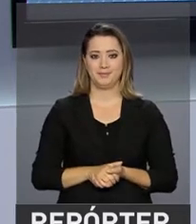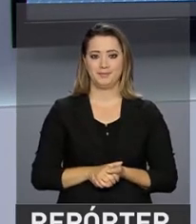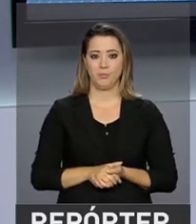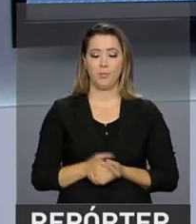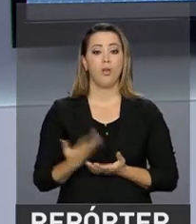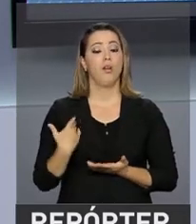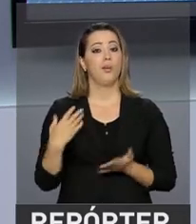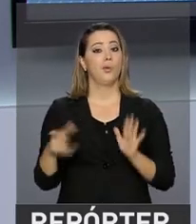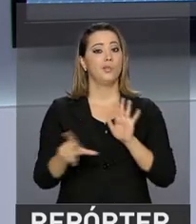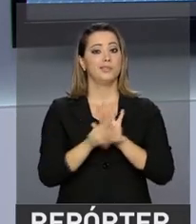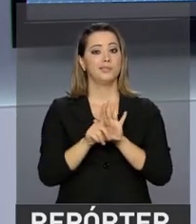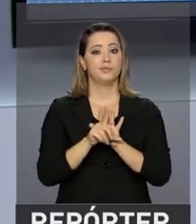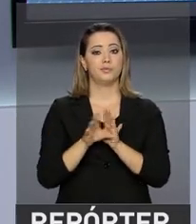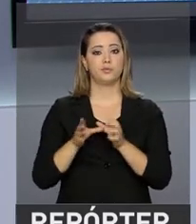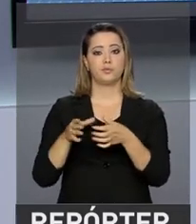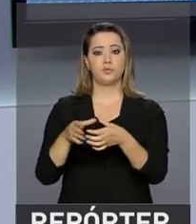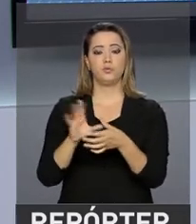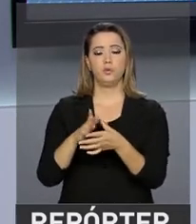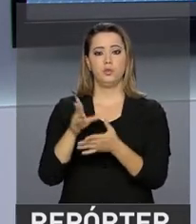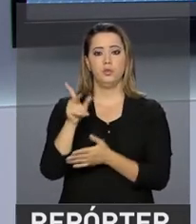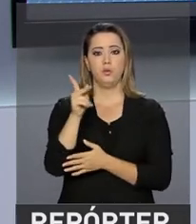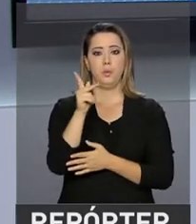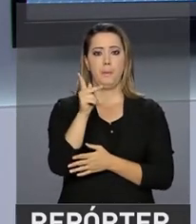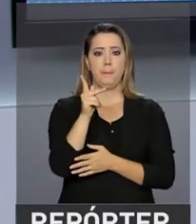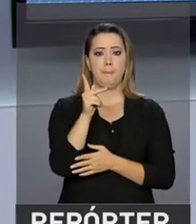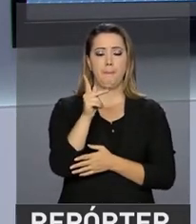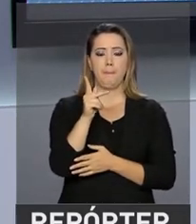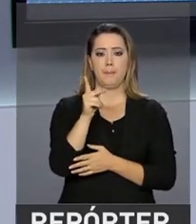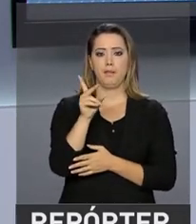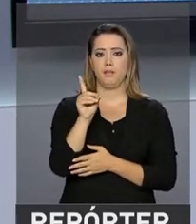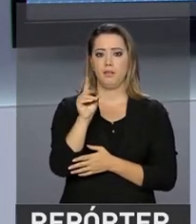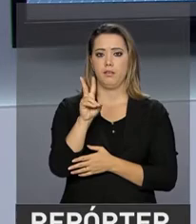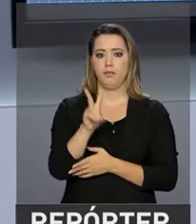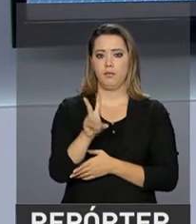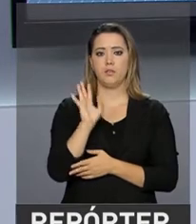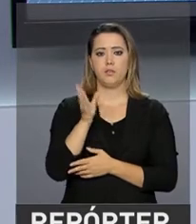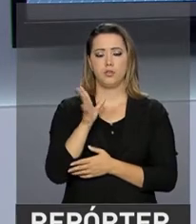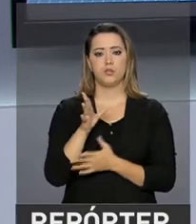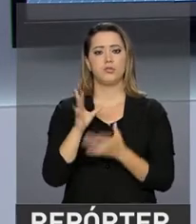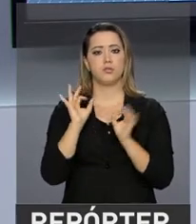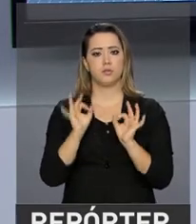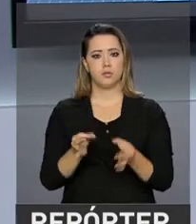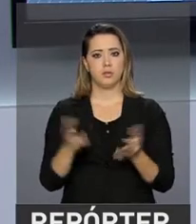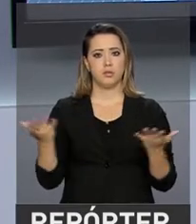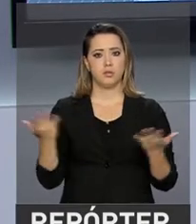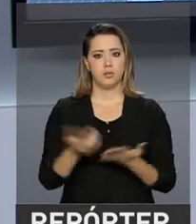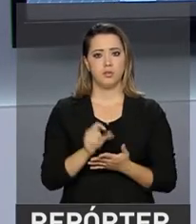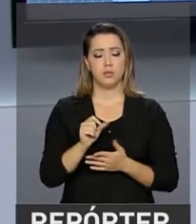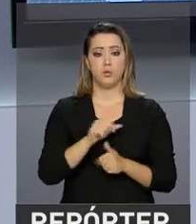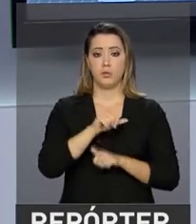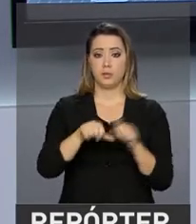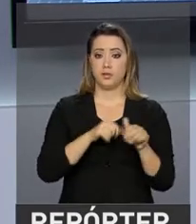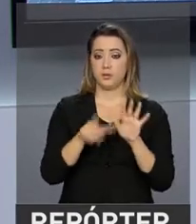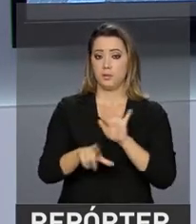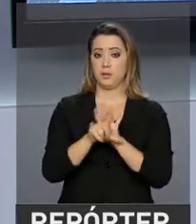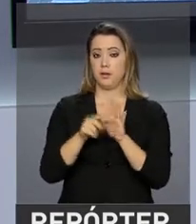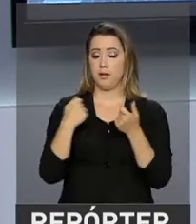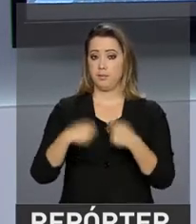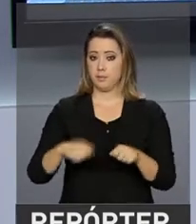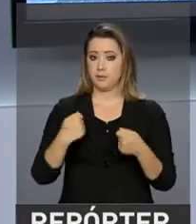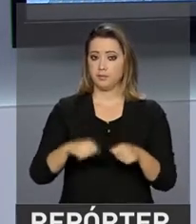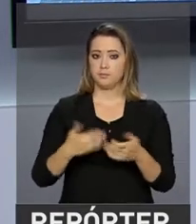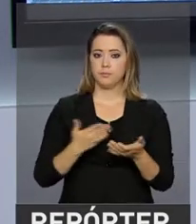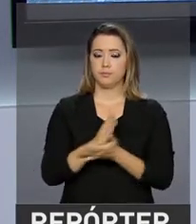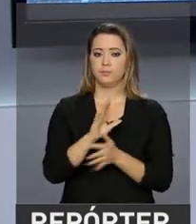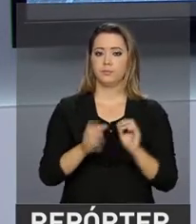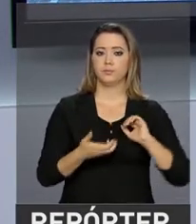institui o programa de desligamento voluntário no serviço público federal já está valendo agora para virar lei precisa ser aprovada